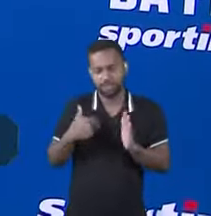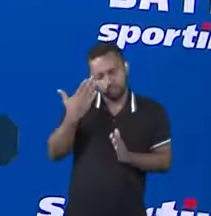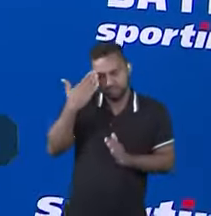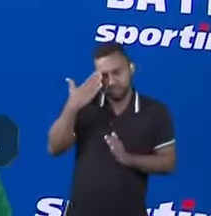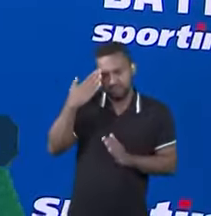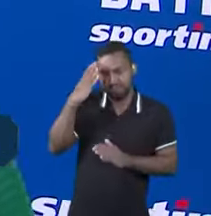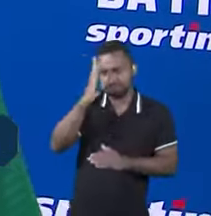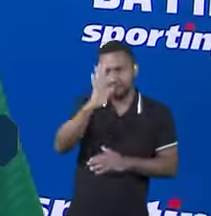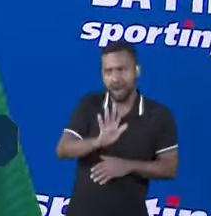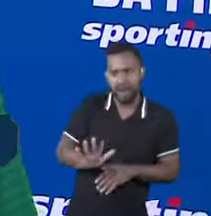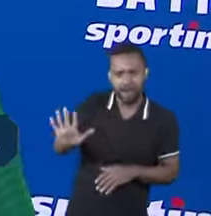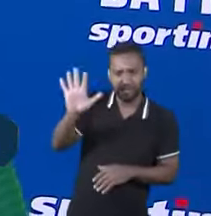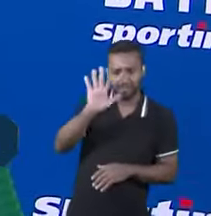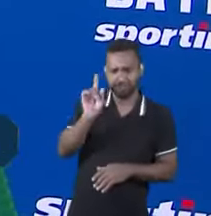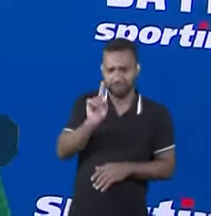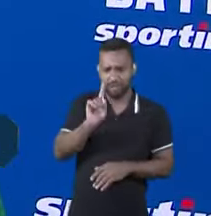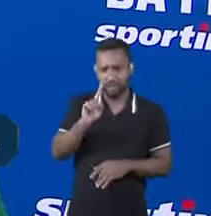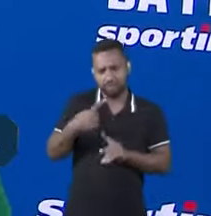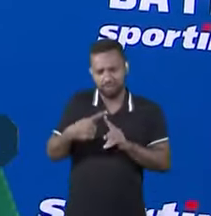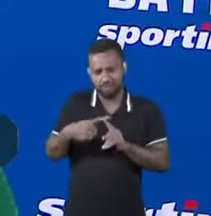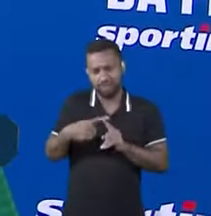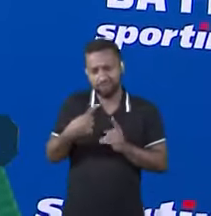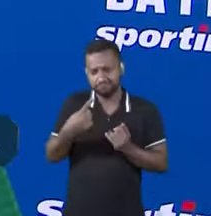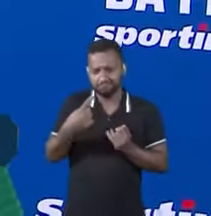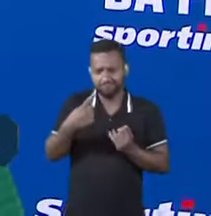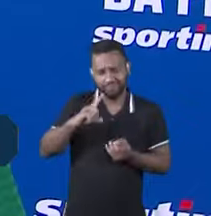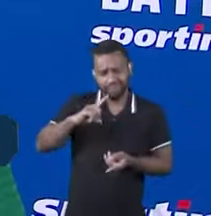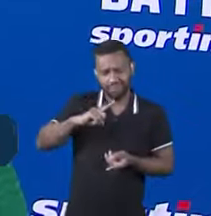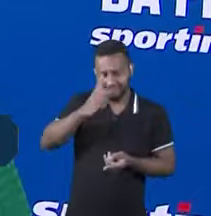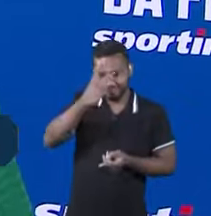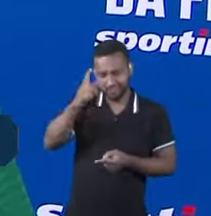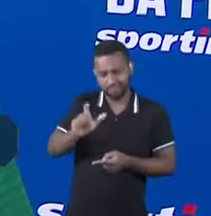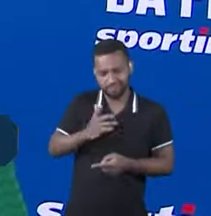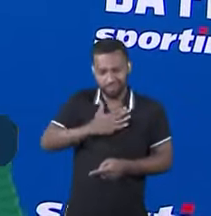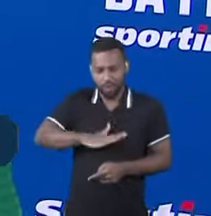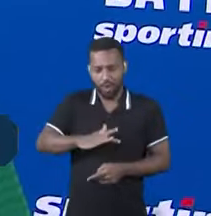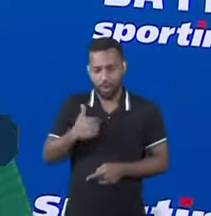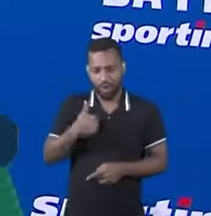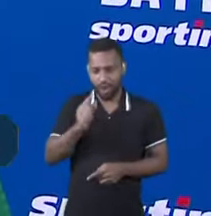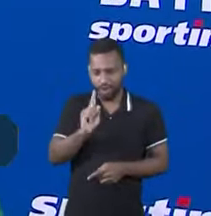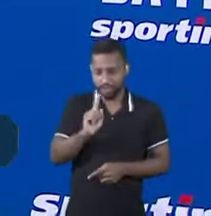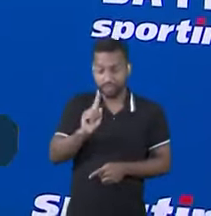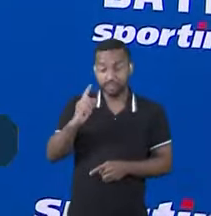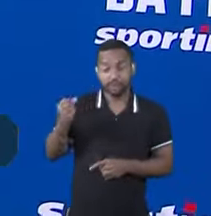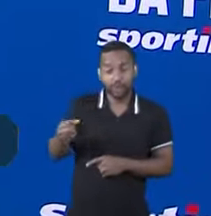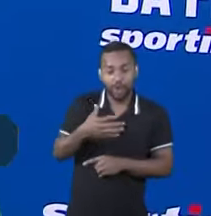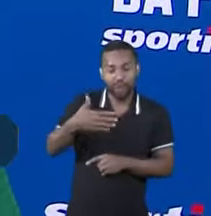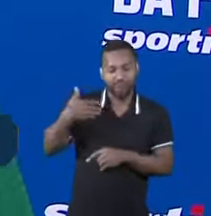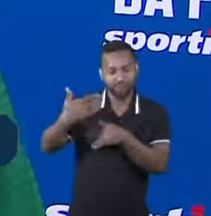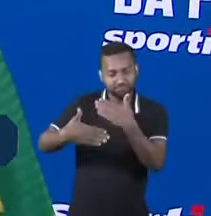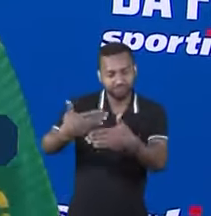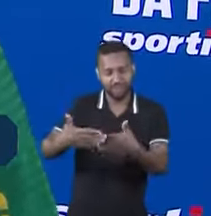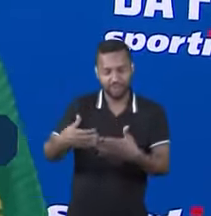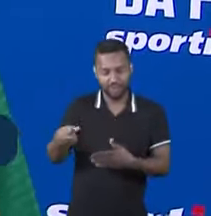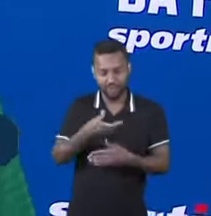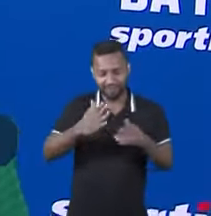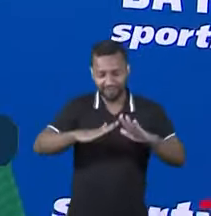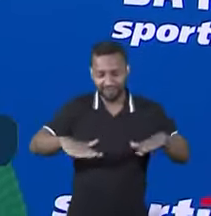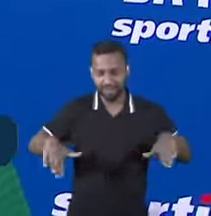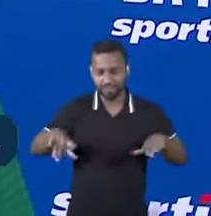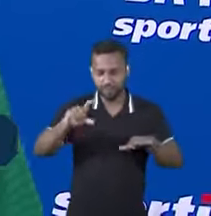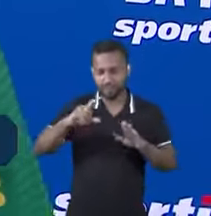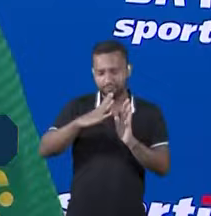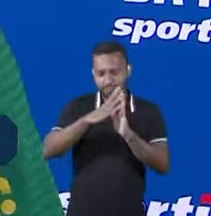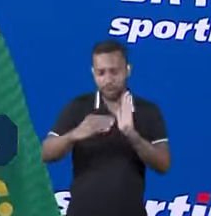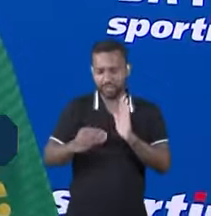Brasil, porque tem pessoas que não gostam de mim, mas eu creio que para essa nova geração, para esses novos meninos, eu quero sim ser um